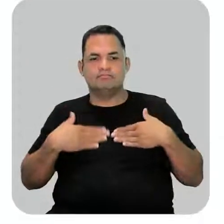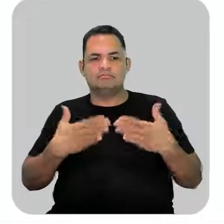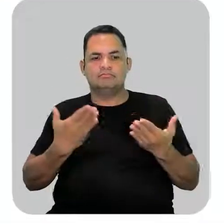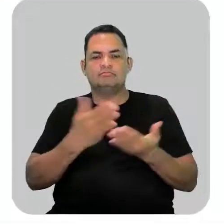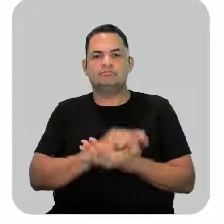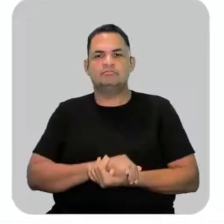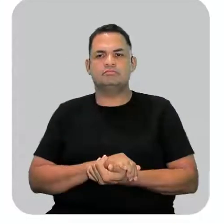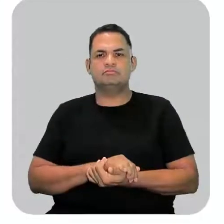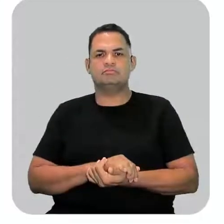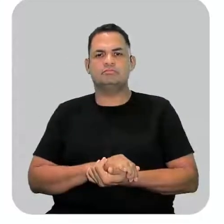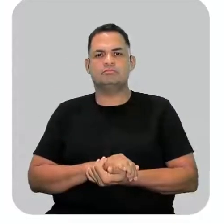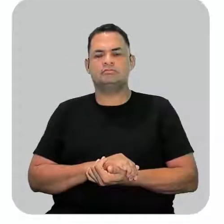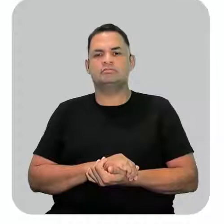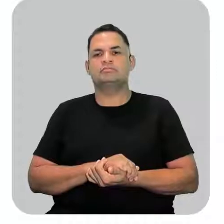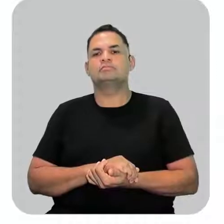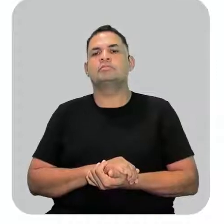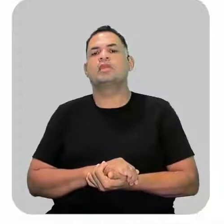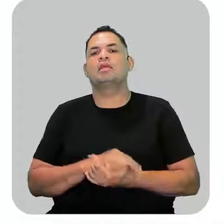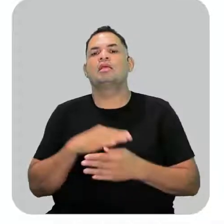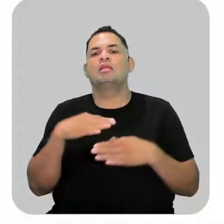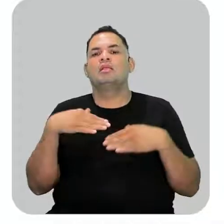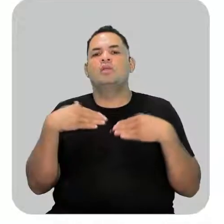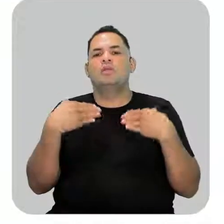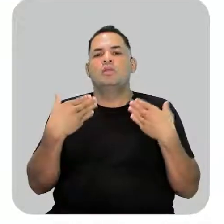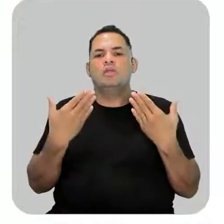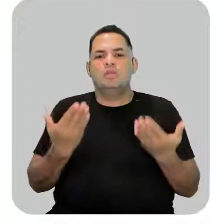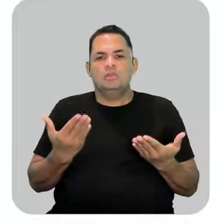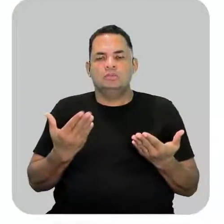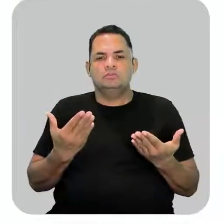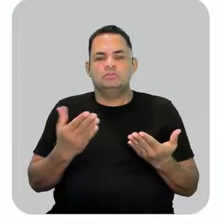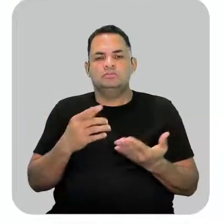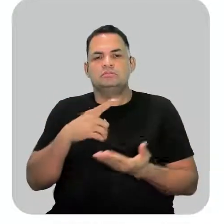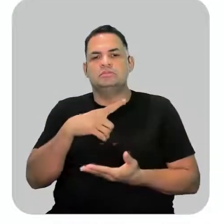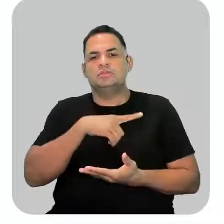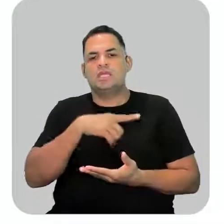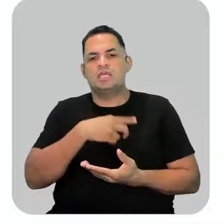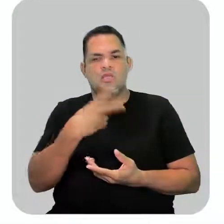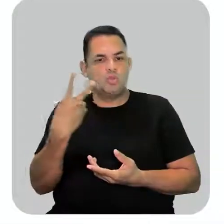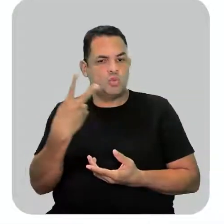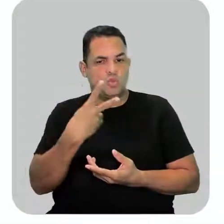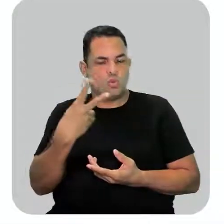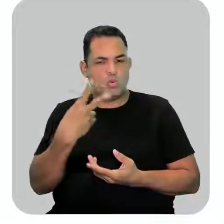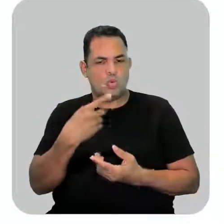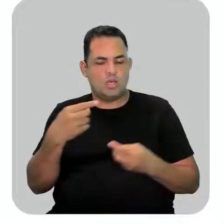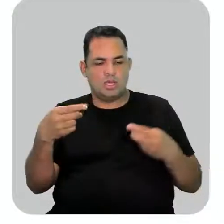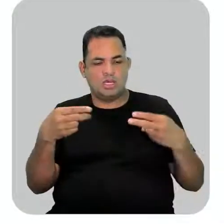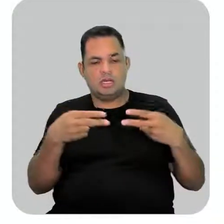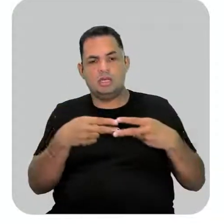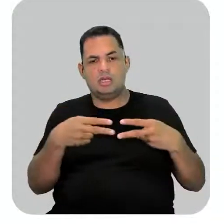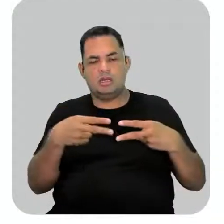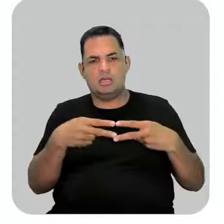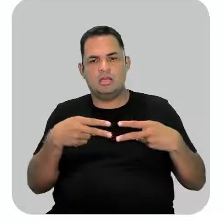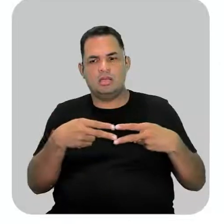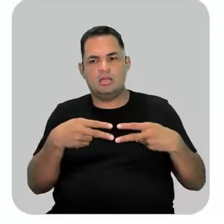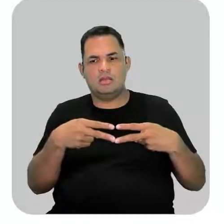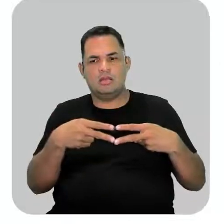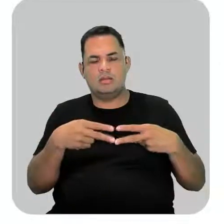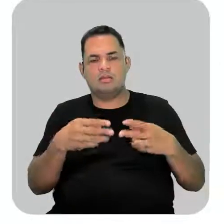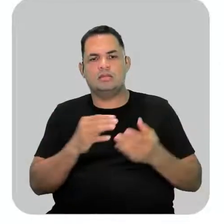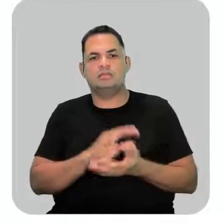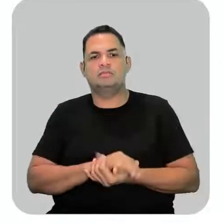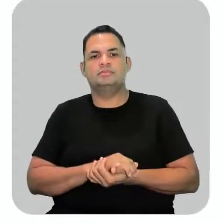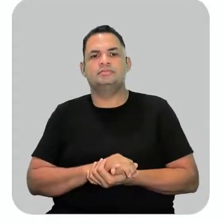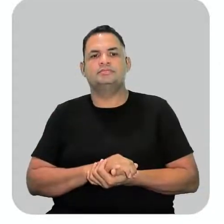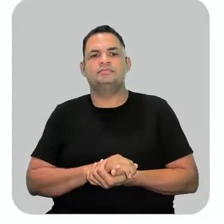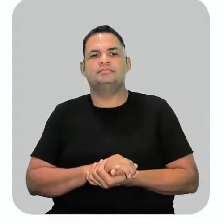lá. E quando tiver ligação dupla? Bom, quando tiver ligação dupla,